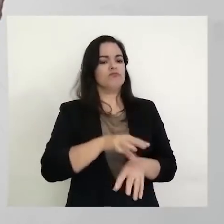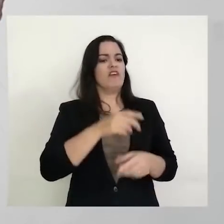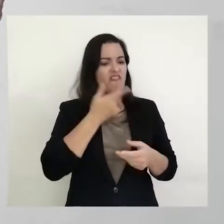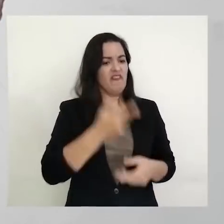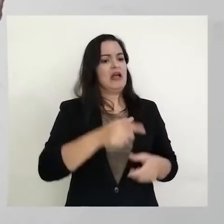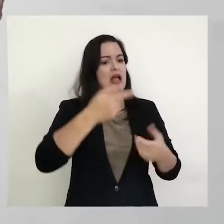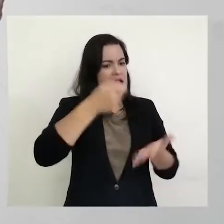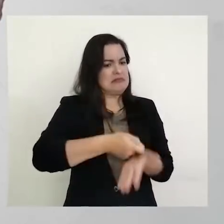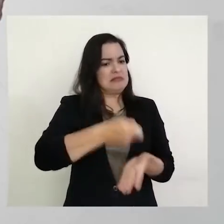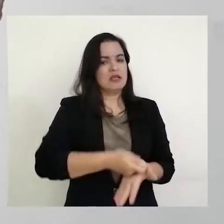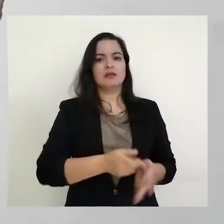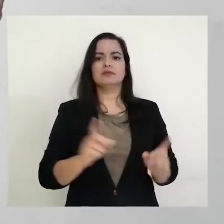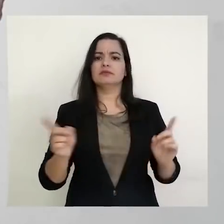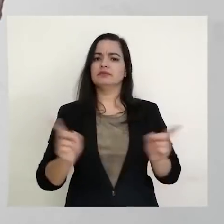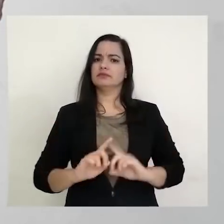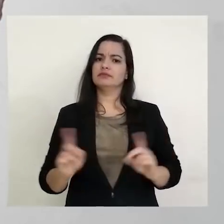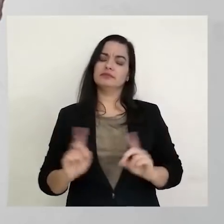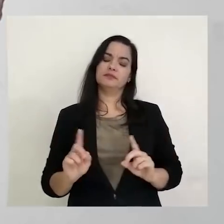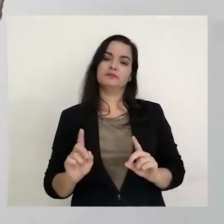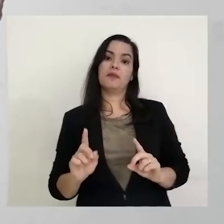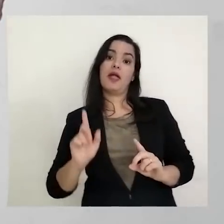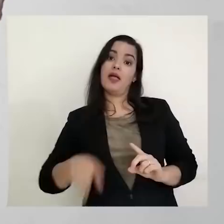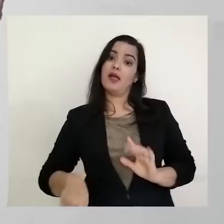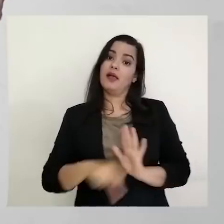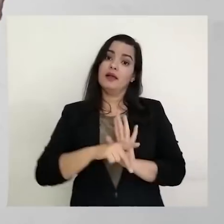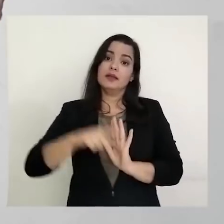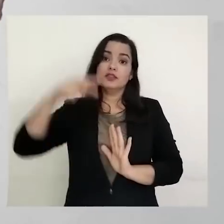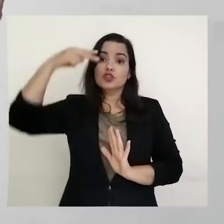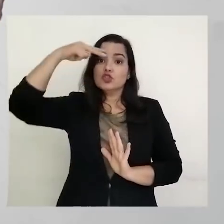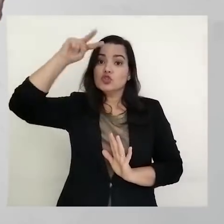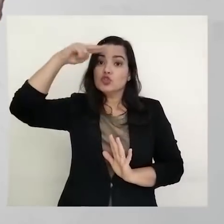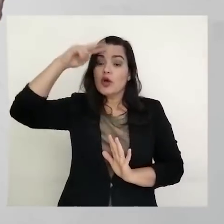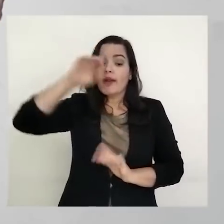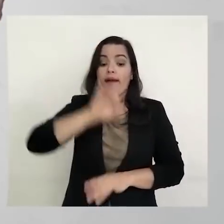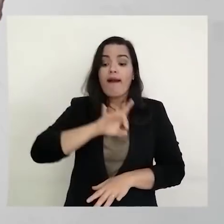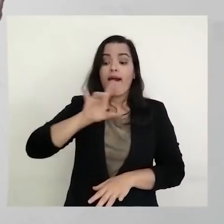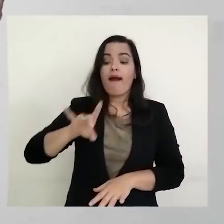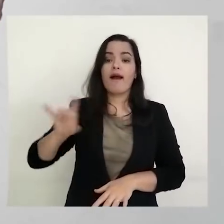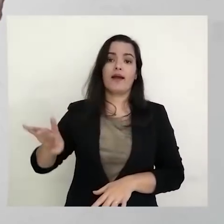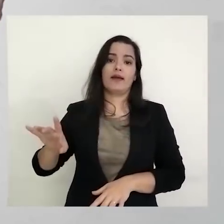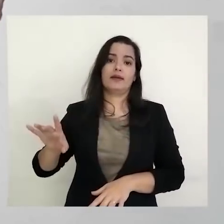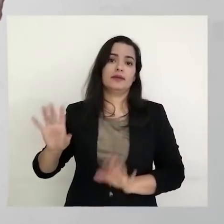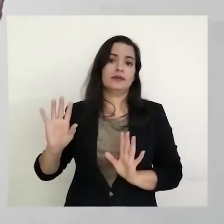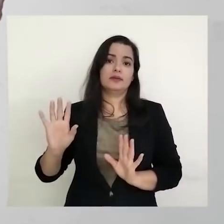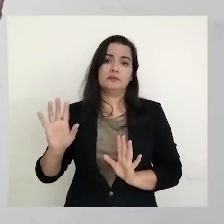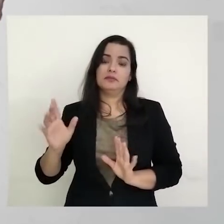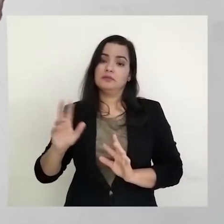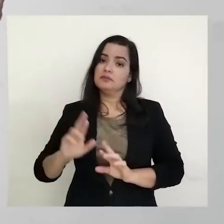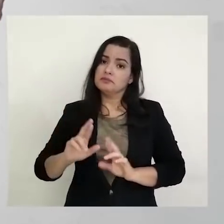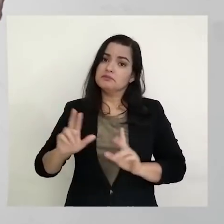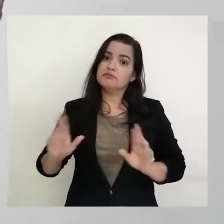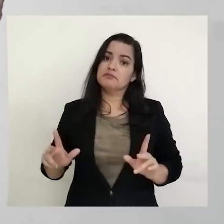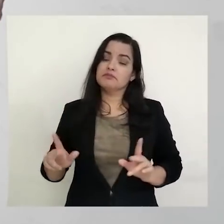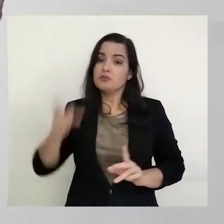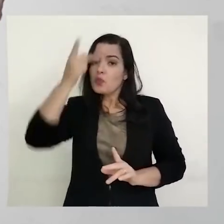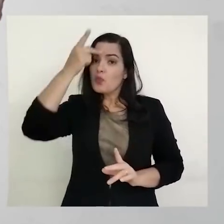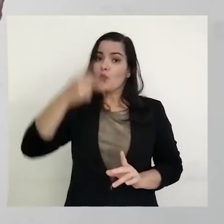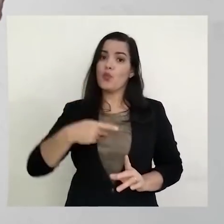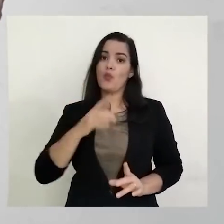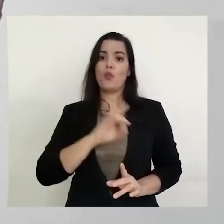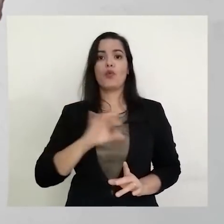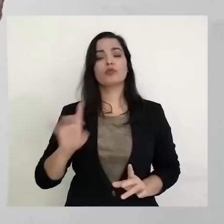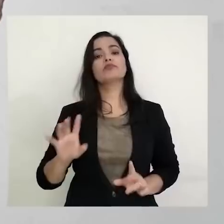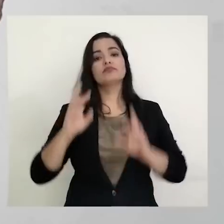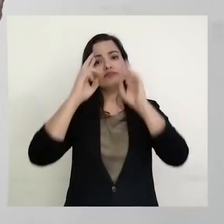outras pessoas, porque isso é uma história e cada um tem a sua história de vida.